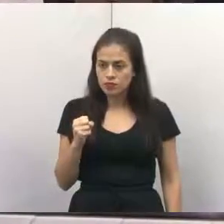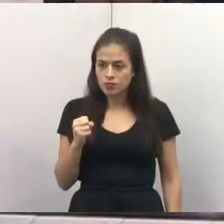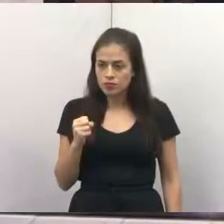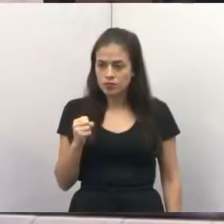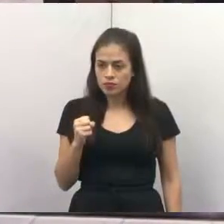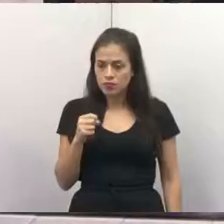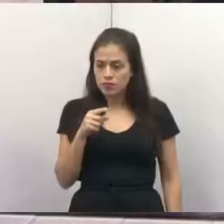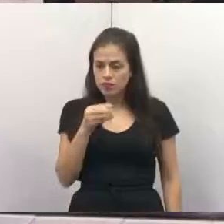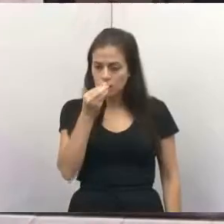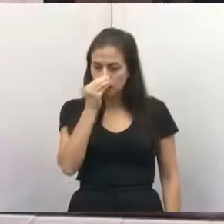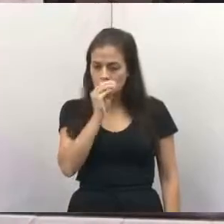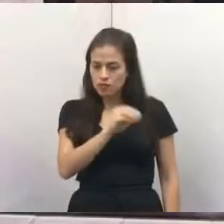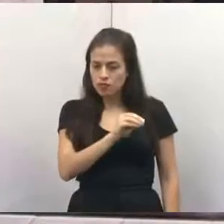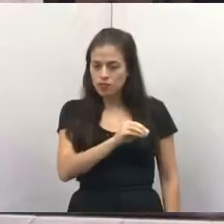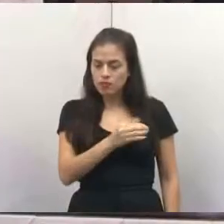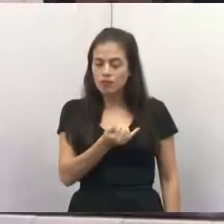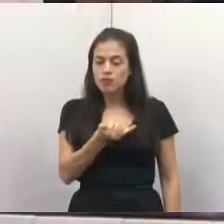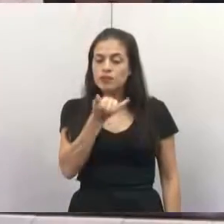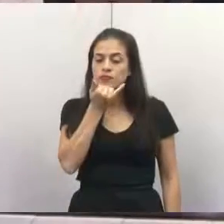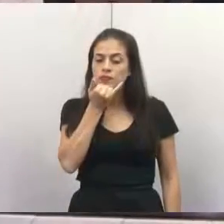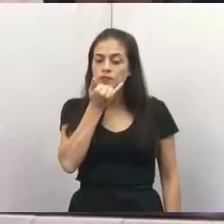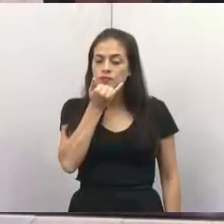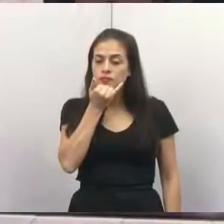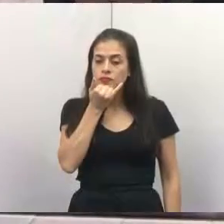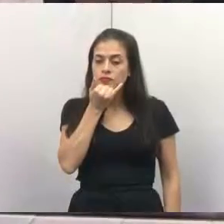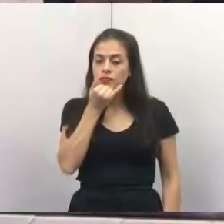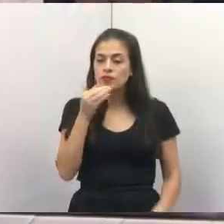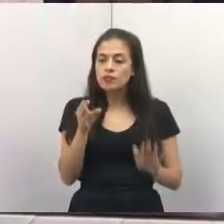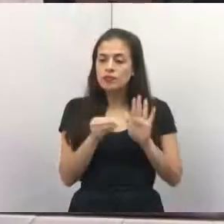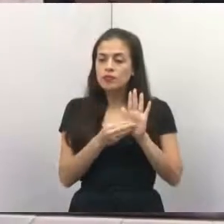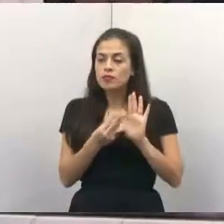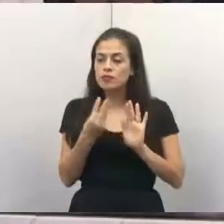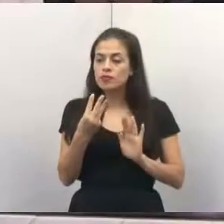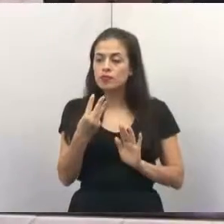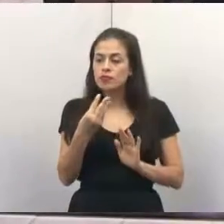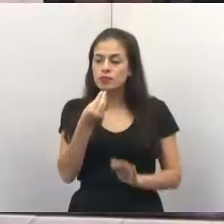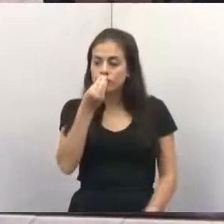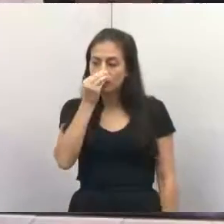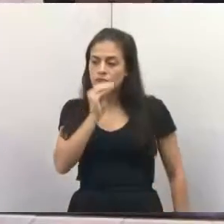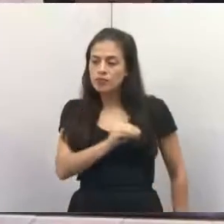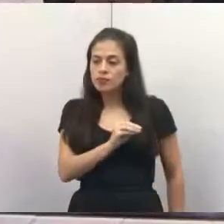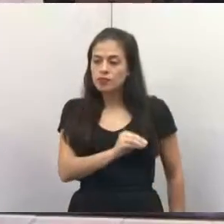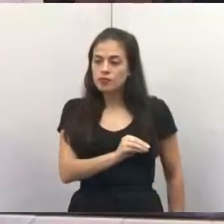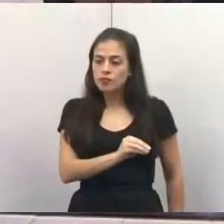tá bom. Então, que desculpa, a emenda 3 foi rejeitada pelas comissões.